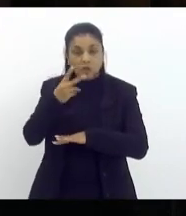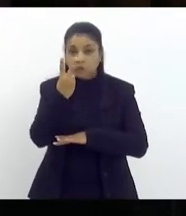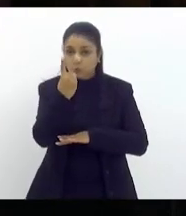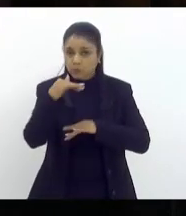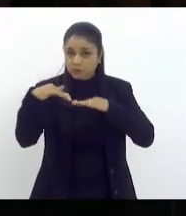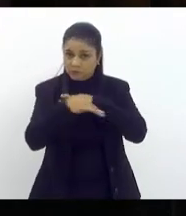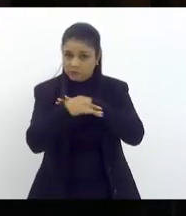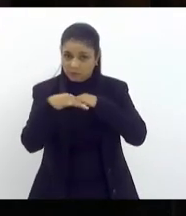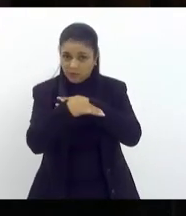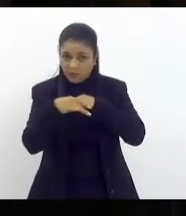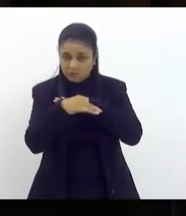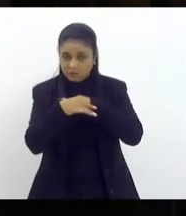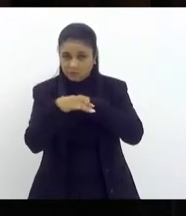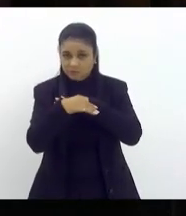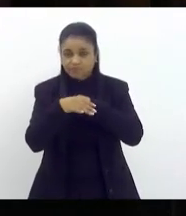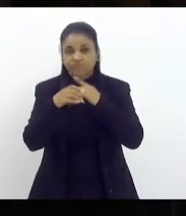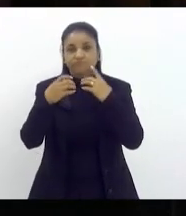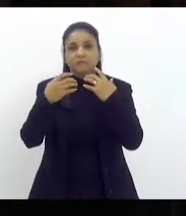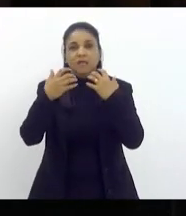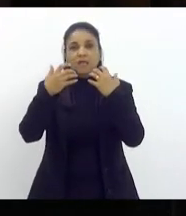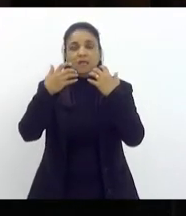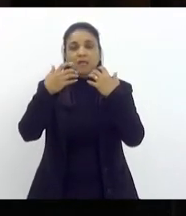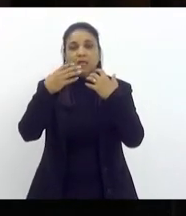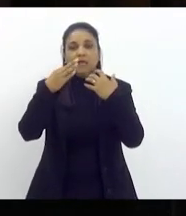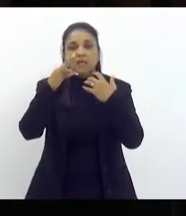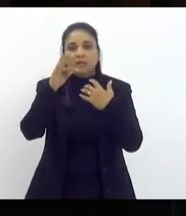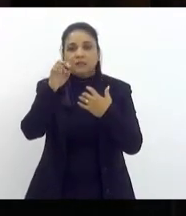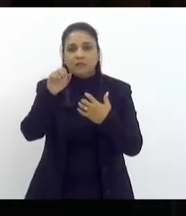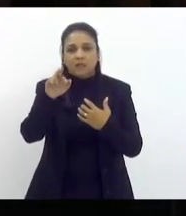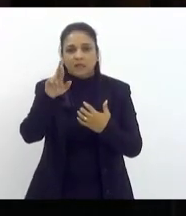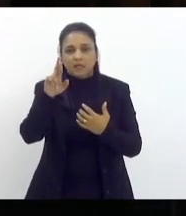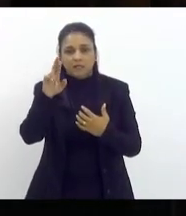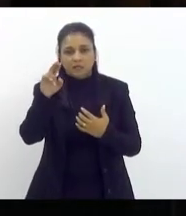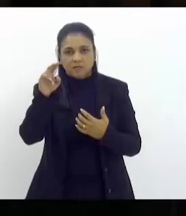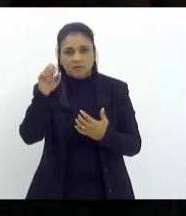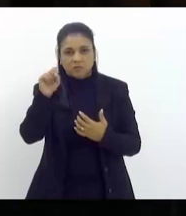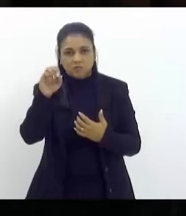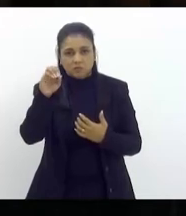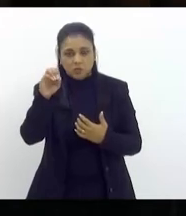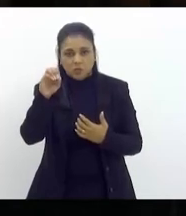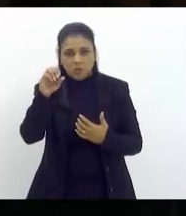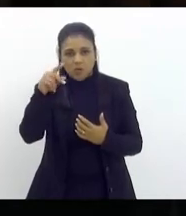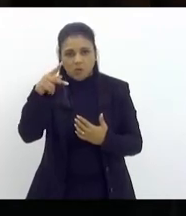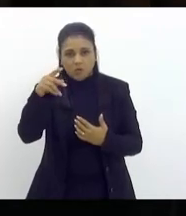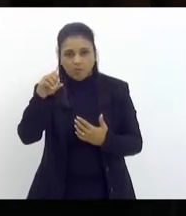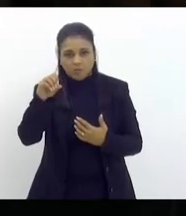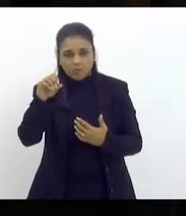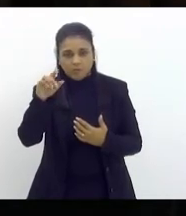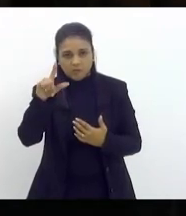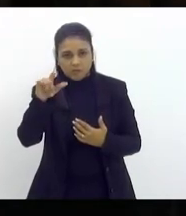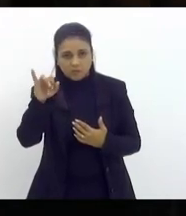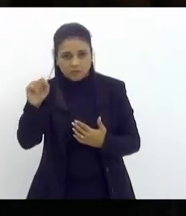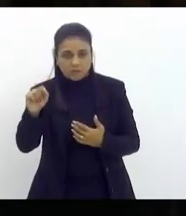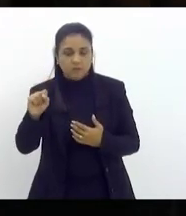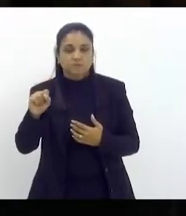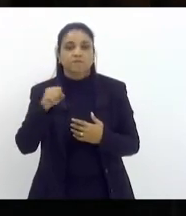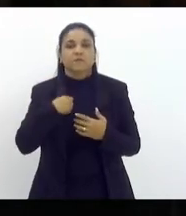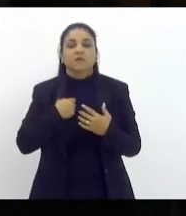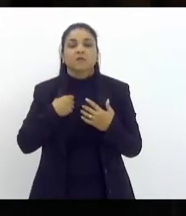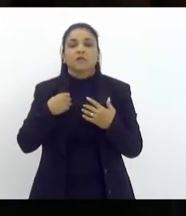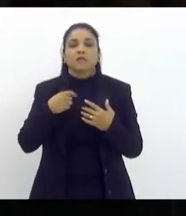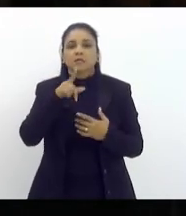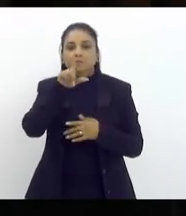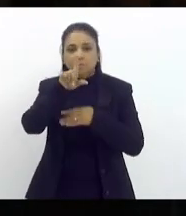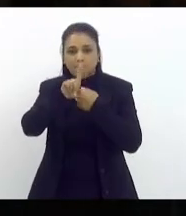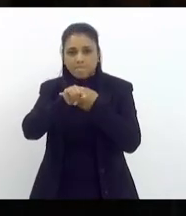cidades Teresópolis e Nilópolis Região Serrana e Baixada Fluminense o nosso